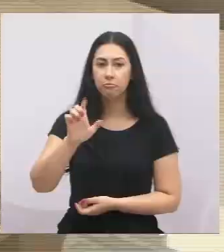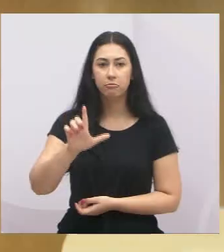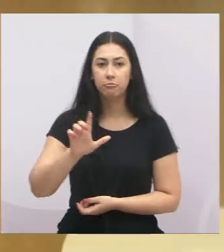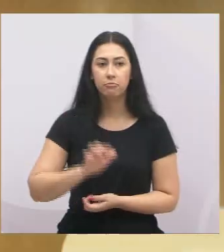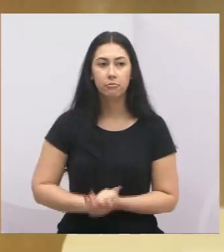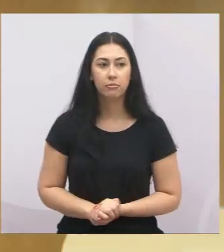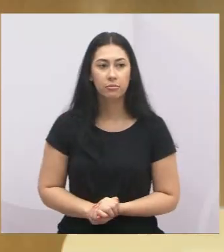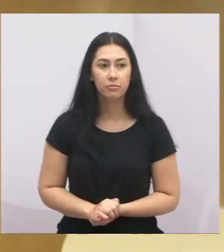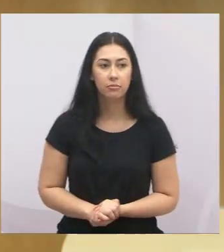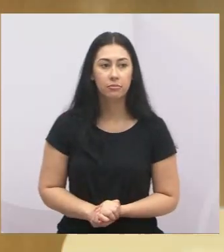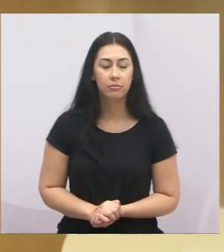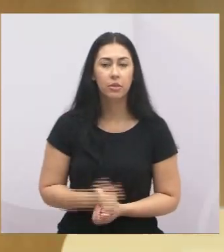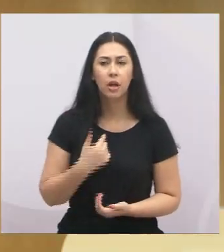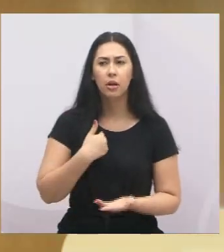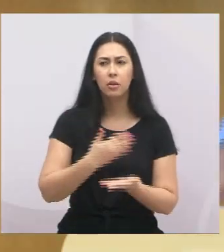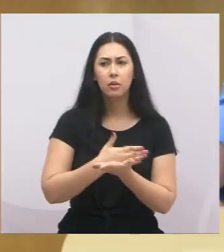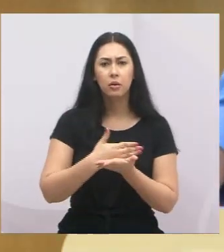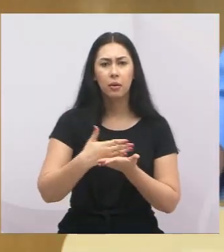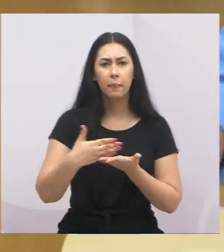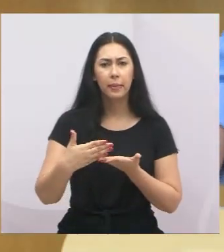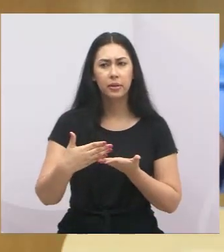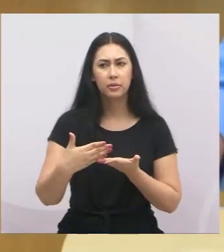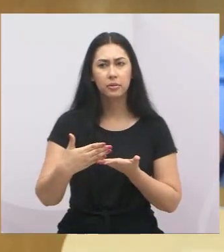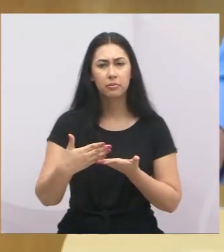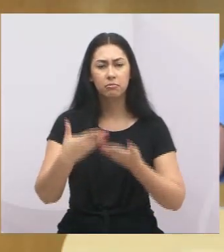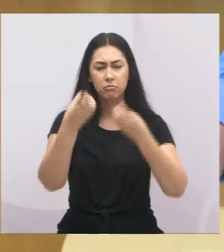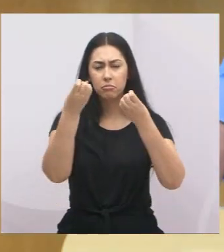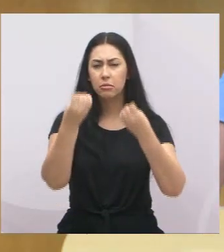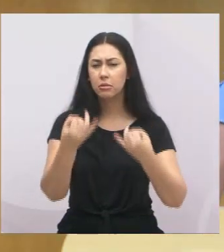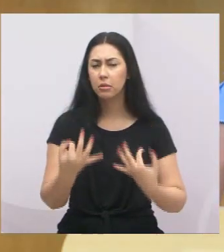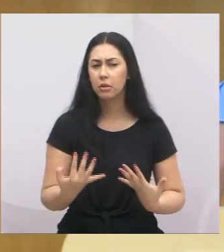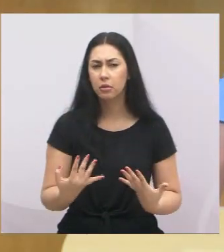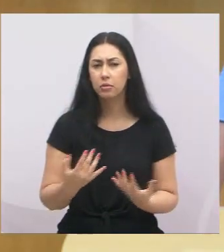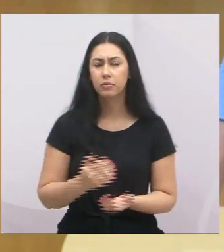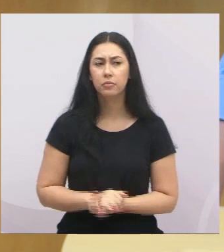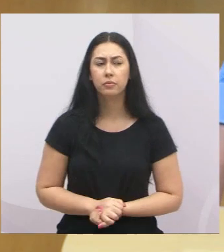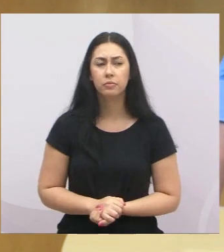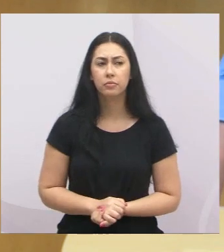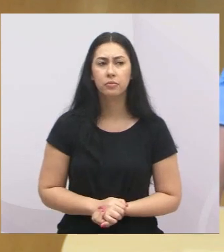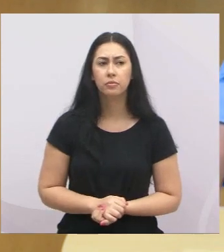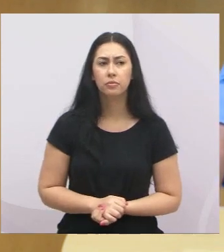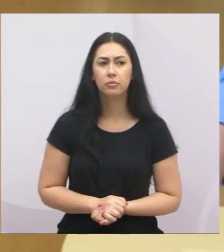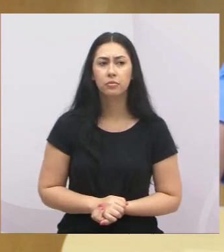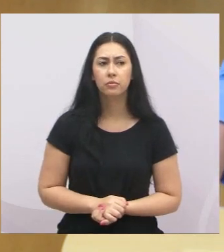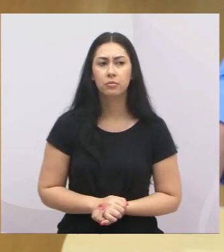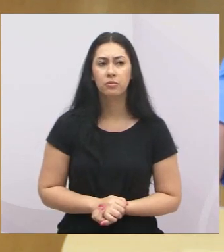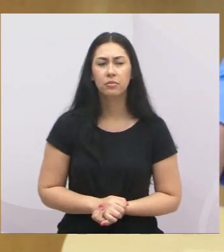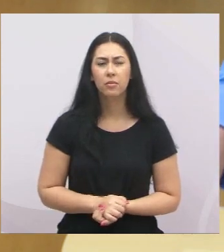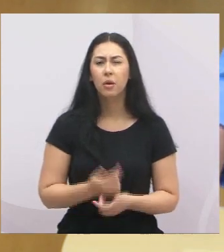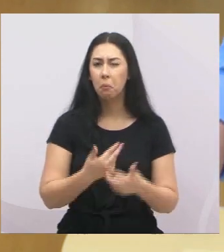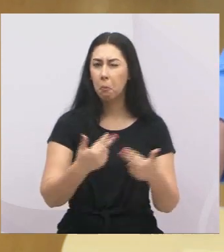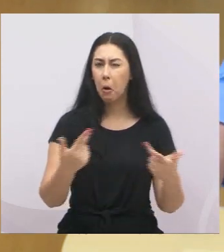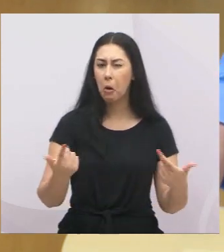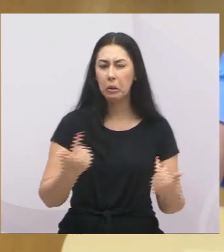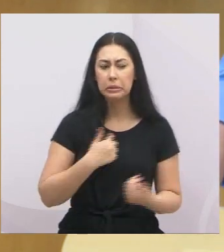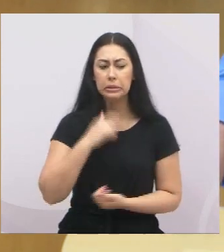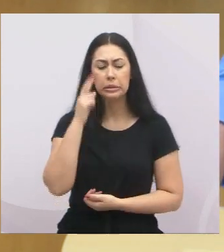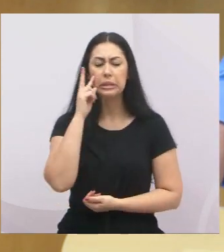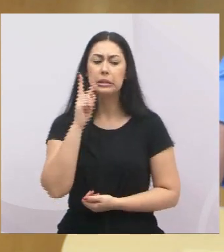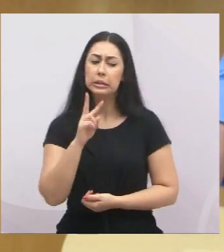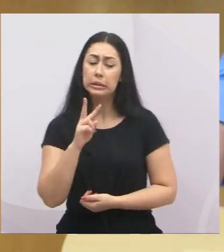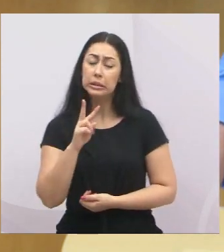Começo falando aqui de uma questão que confesso para você que me deixa numa saia muito